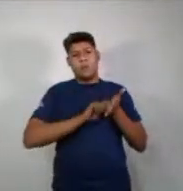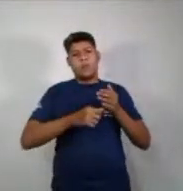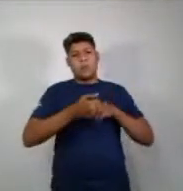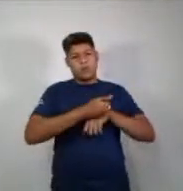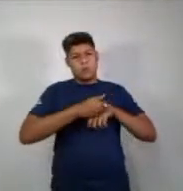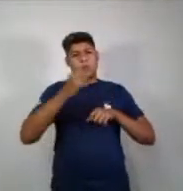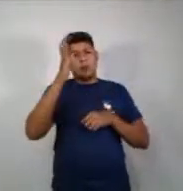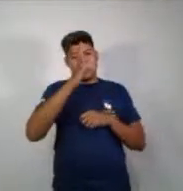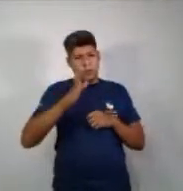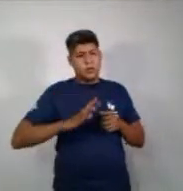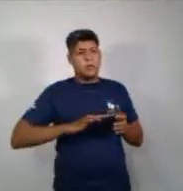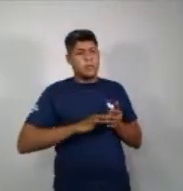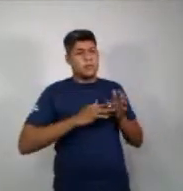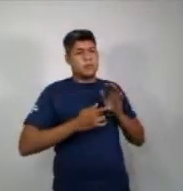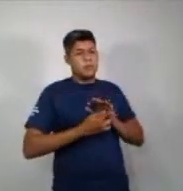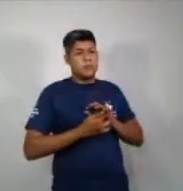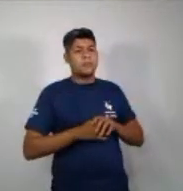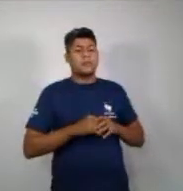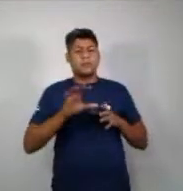mais traduziu?